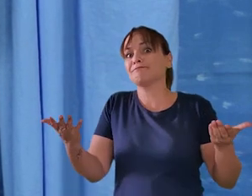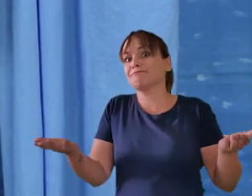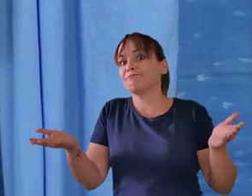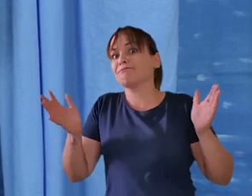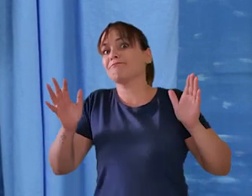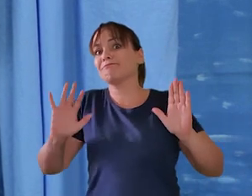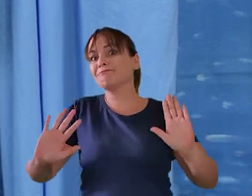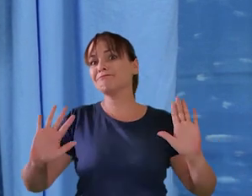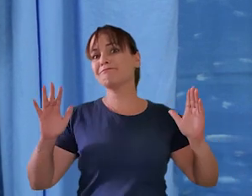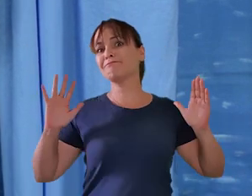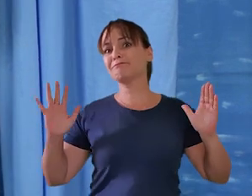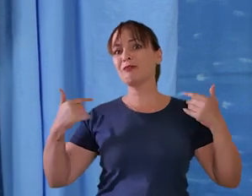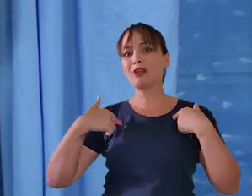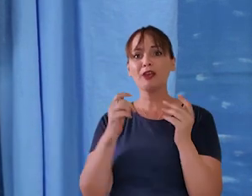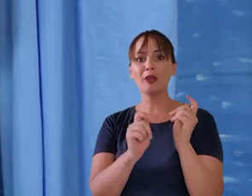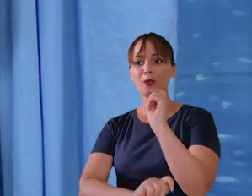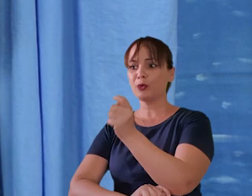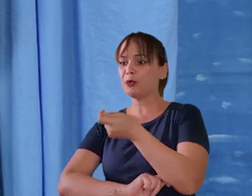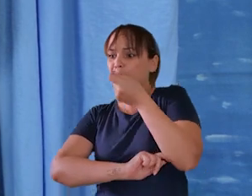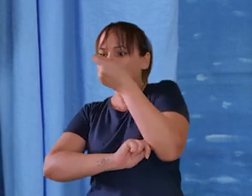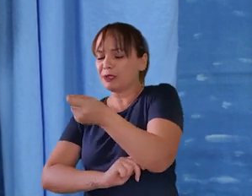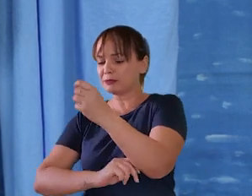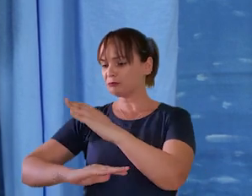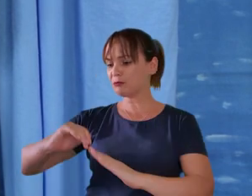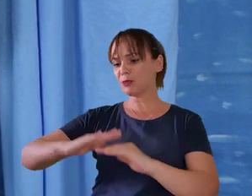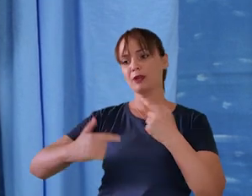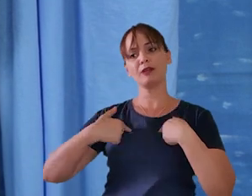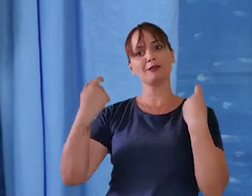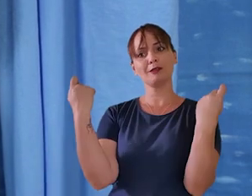sou pescador, oi menina, tenho que